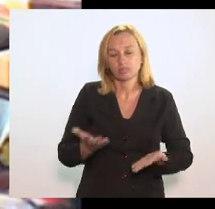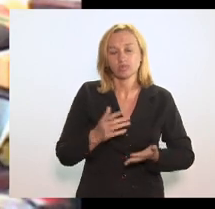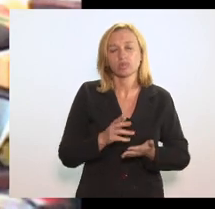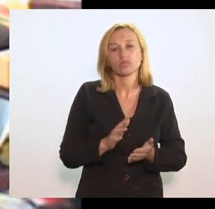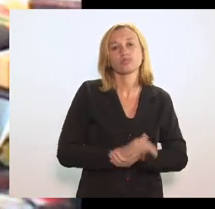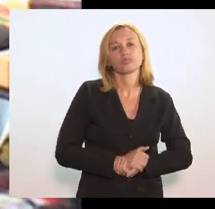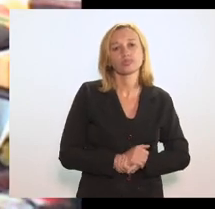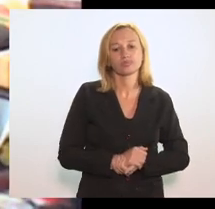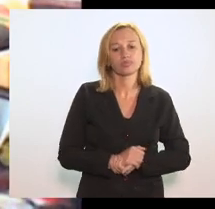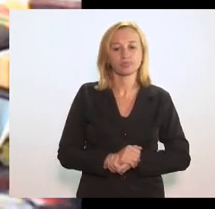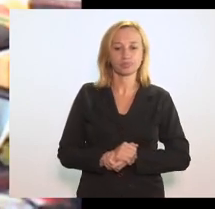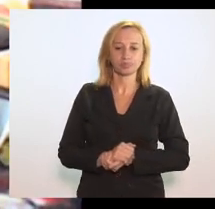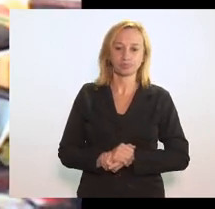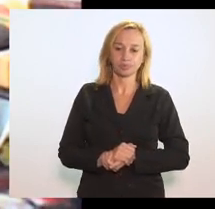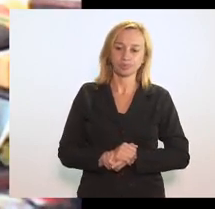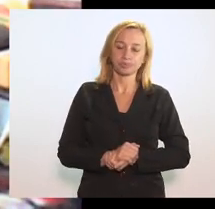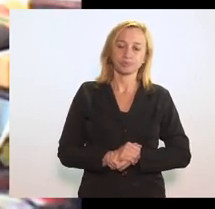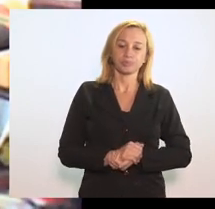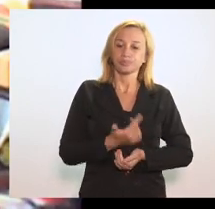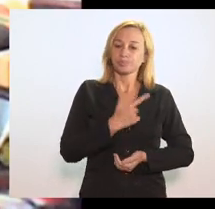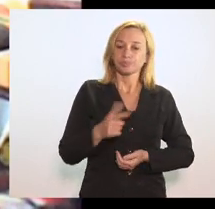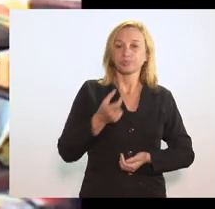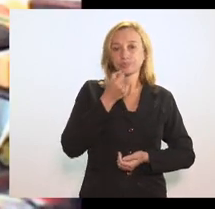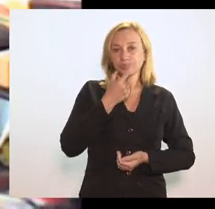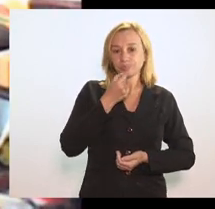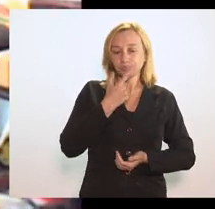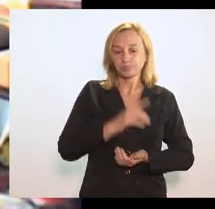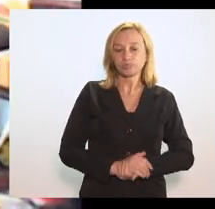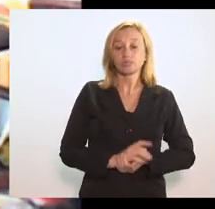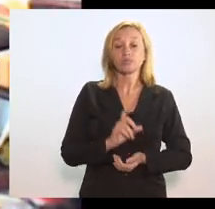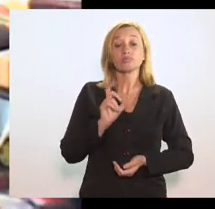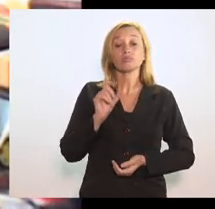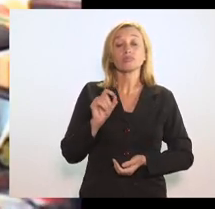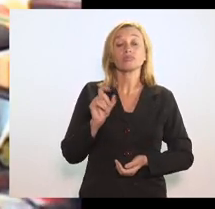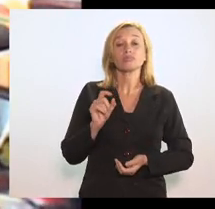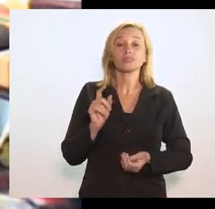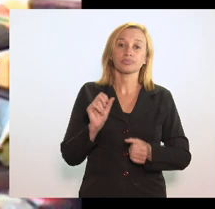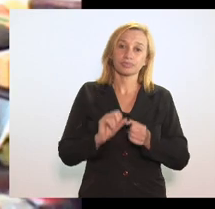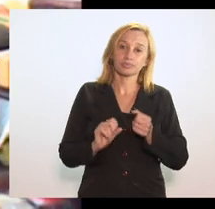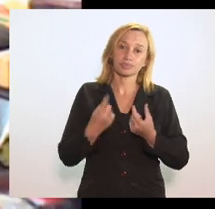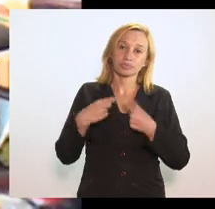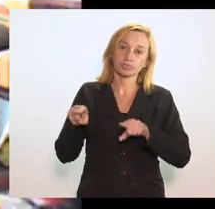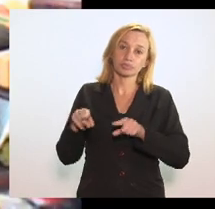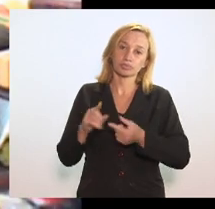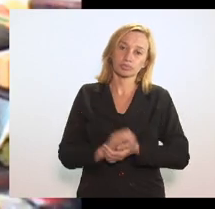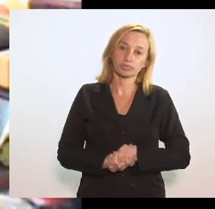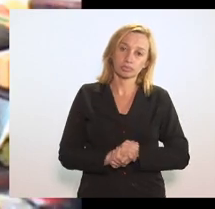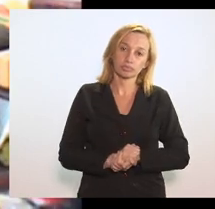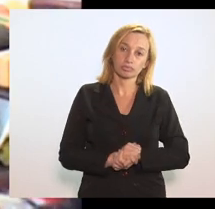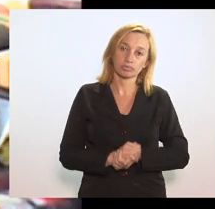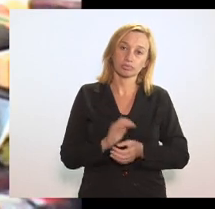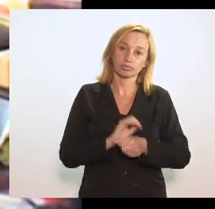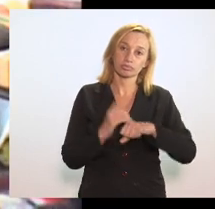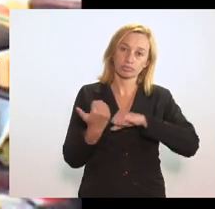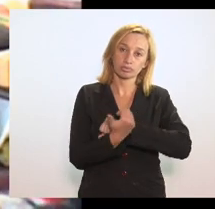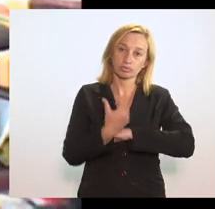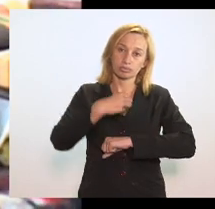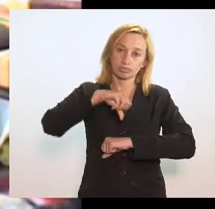matou. Se não há remédio, o que pode ser feito contra o